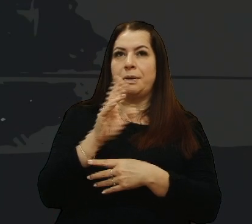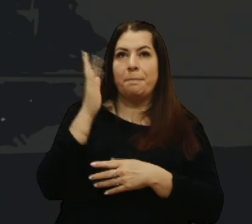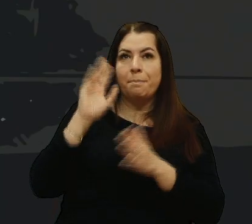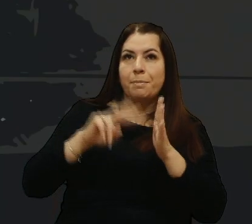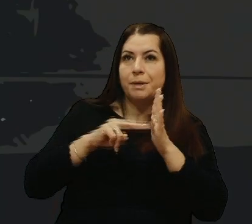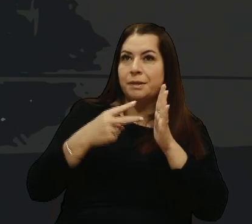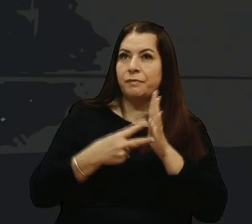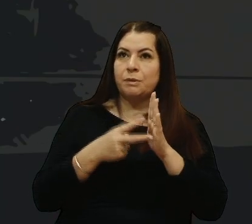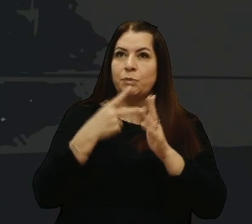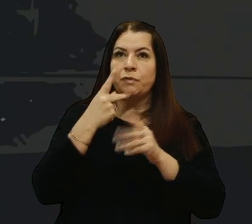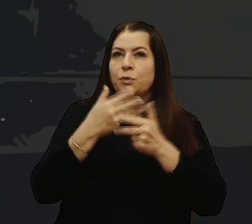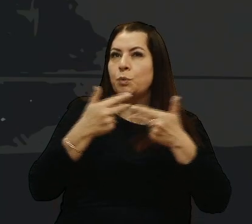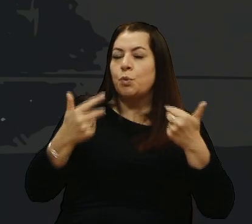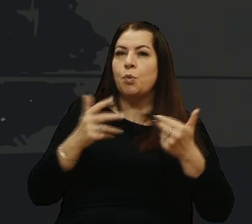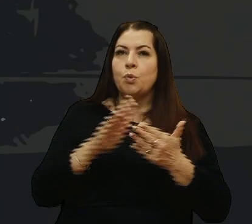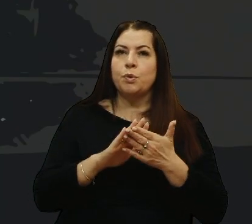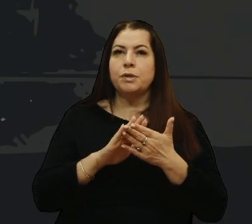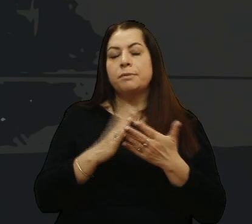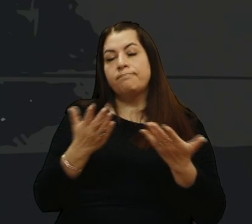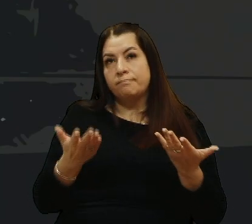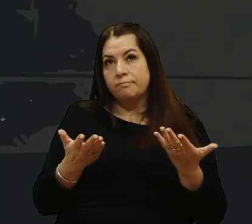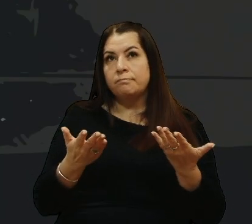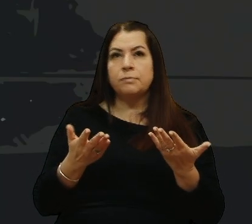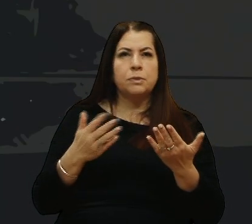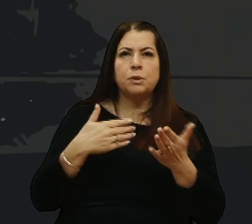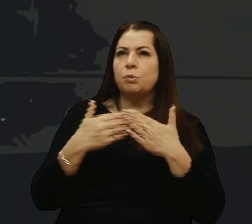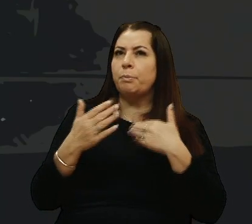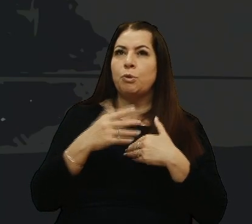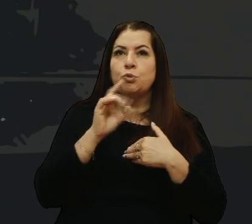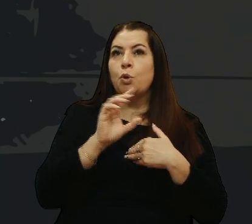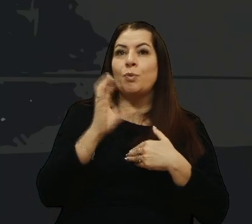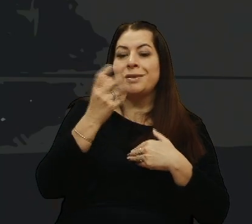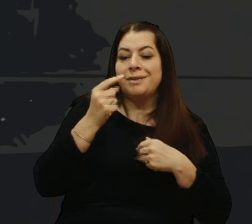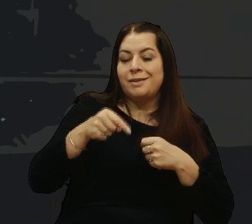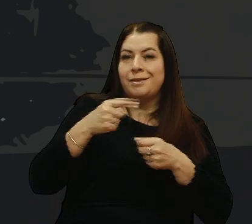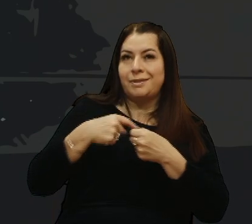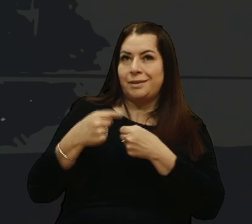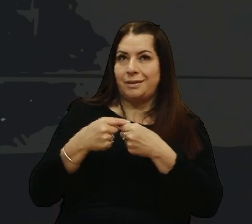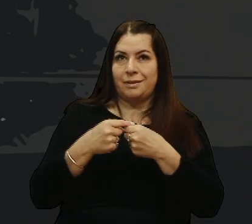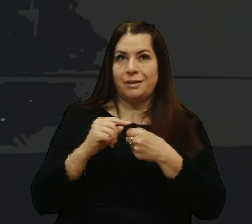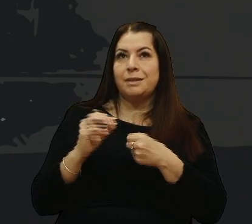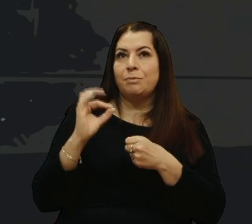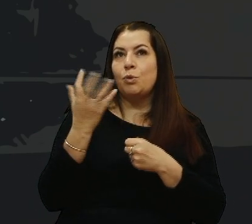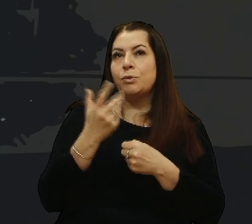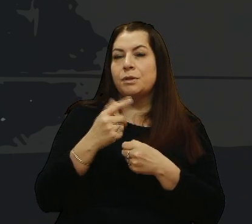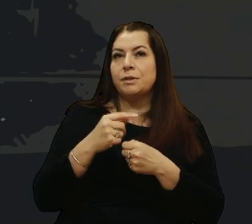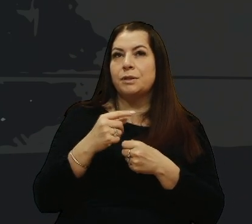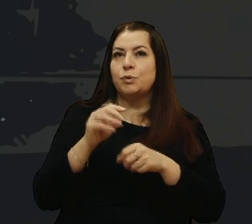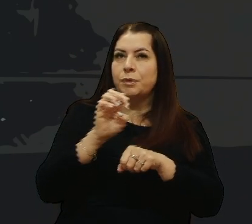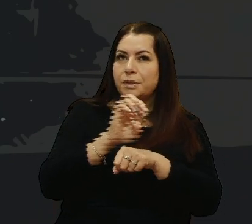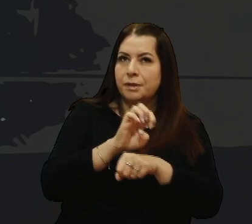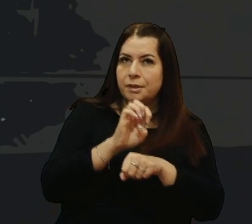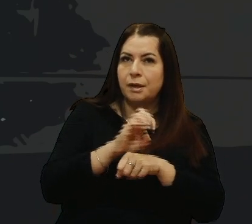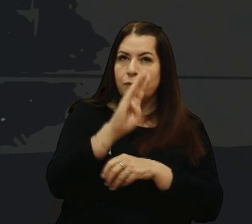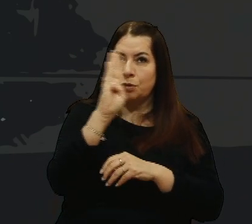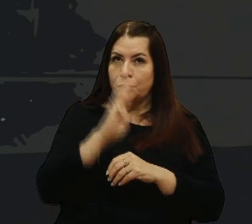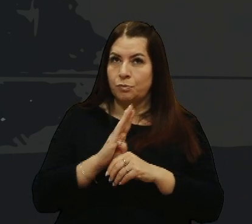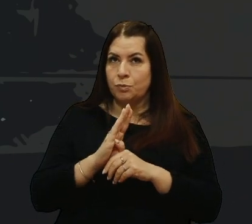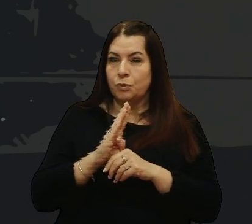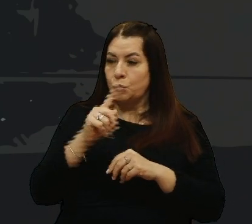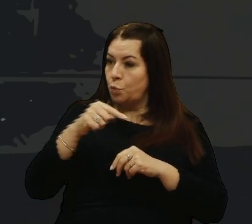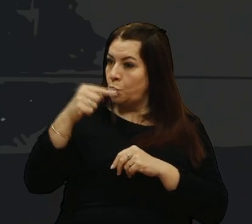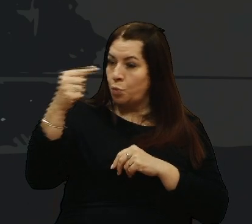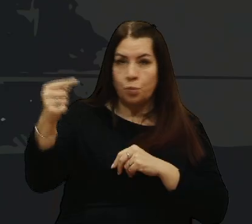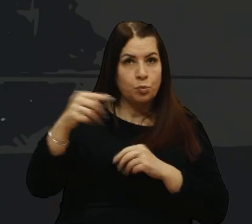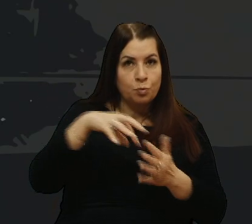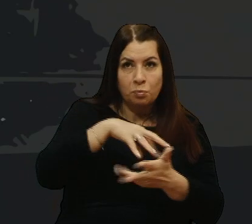significado, poder falar de coisas. Afinal de contas, não importa só o que acontece na nossa cidade, mas o que acontece no nosso estado, no Brasil, do outro